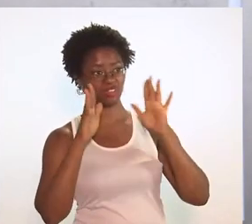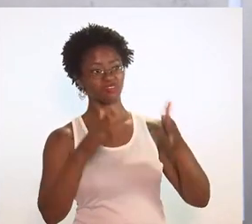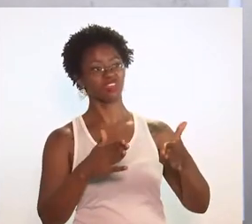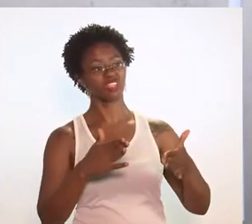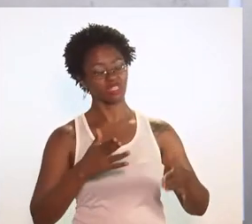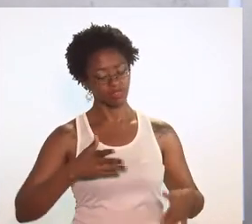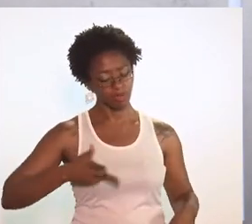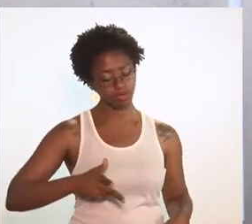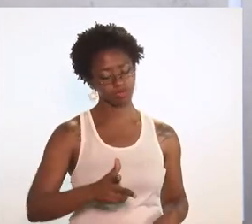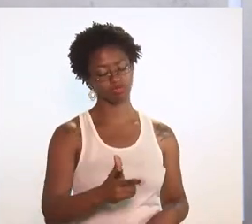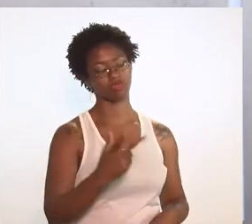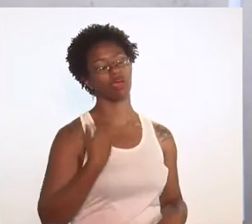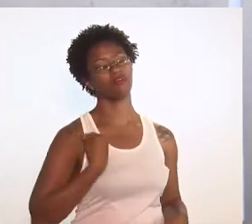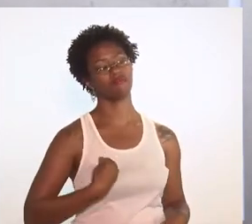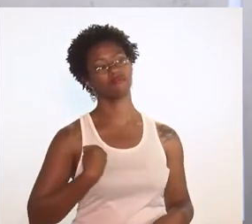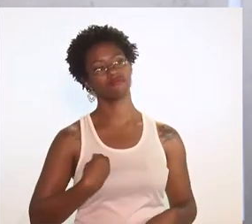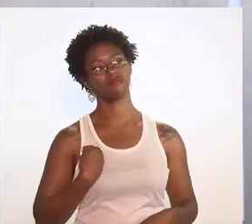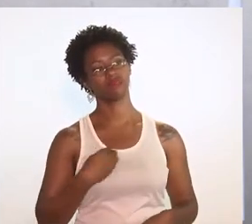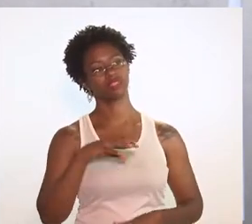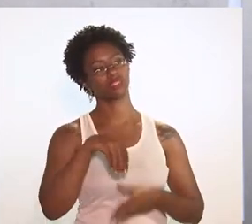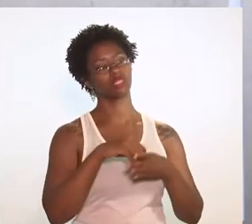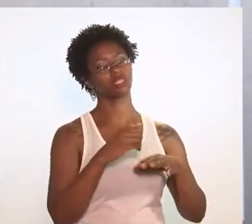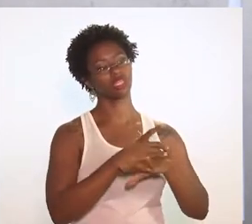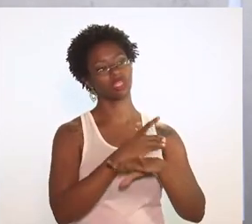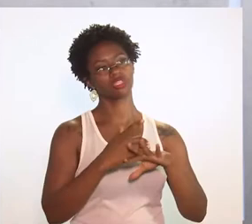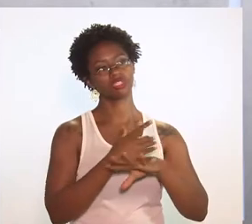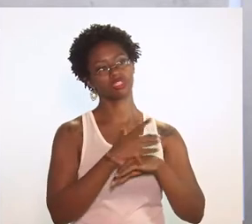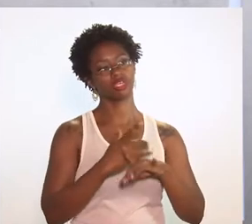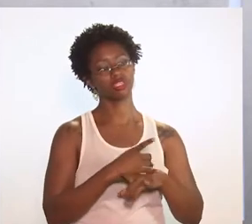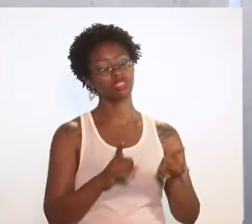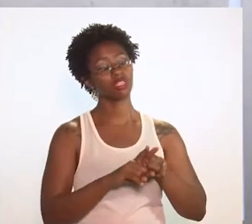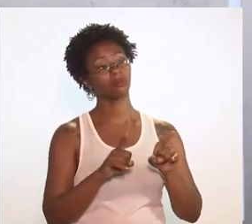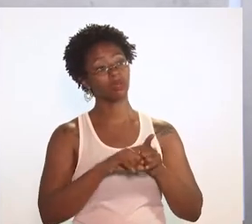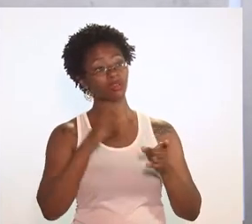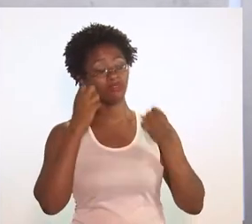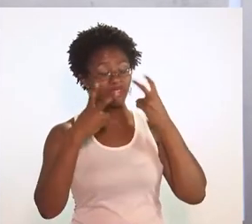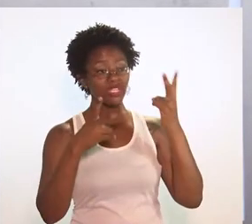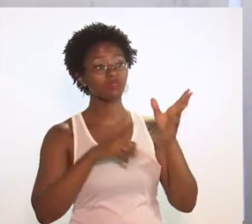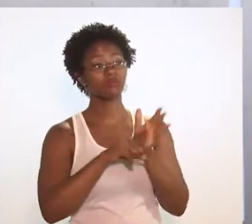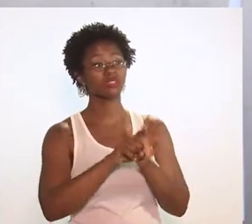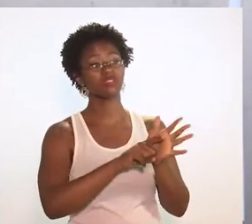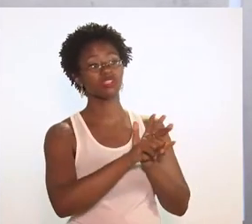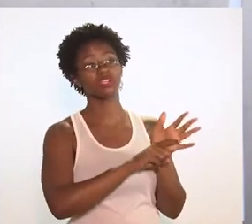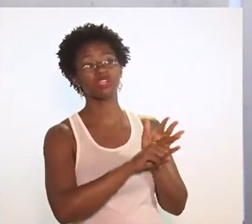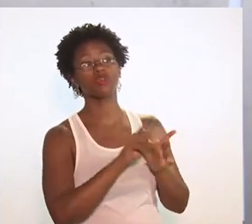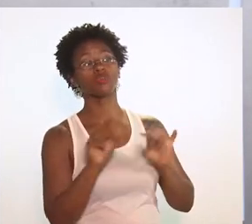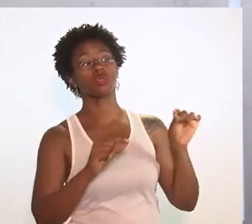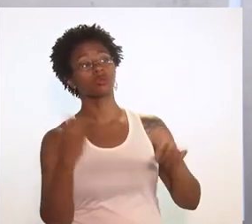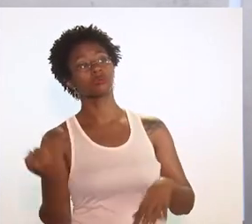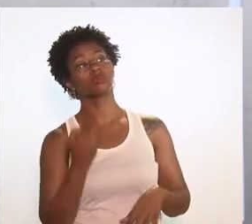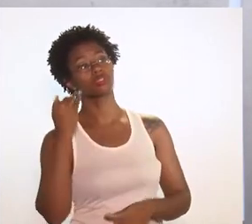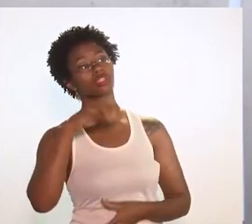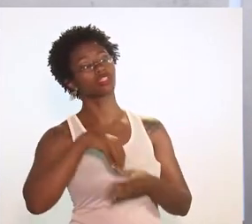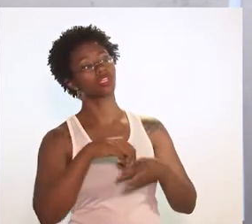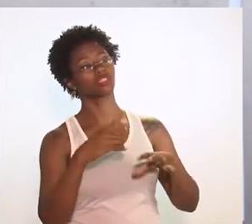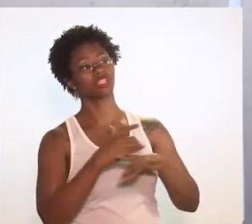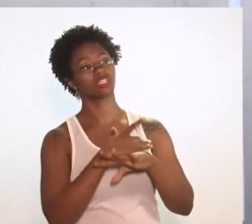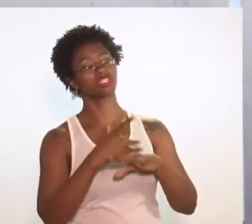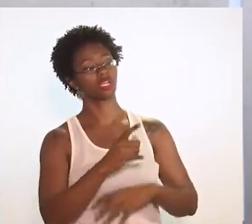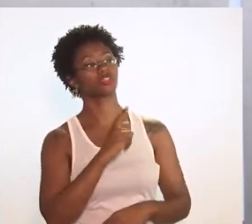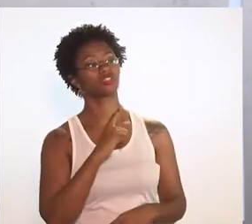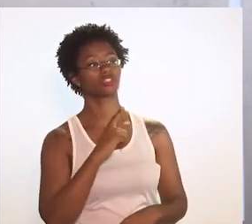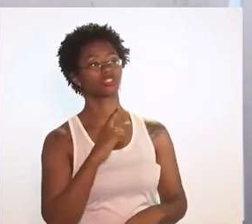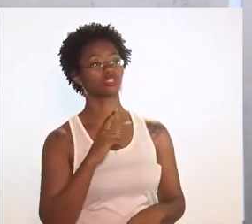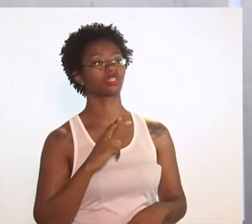trabalho voltado, né, para a longevidade nas cidades e buscam medir quais são os aspectos importantes que uma cidade